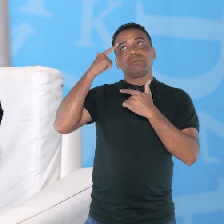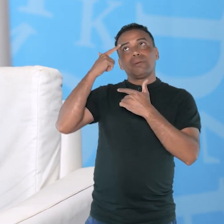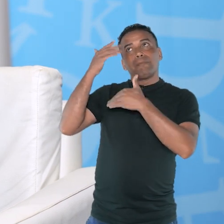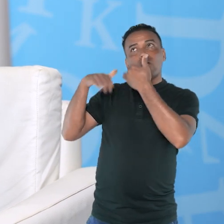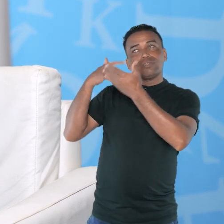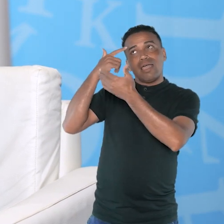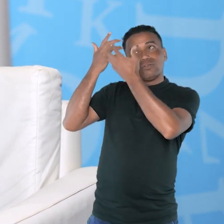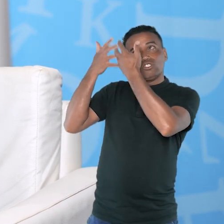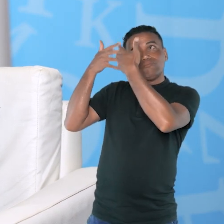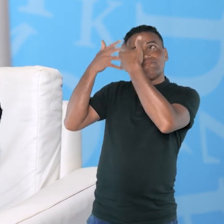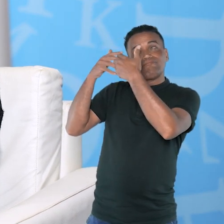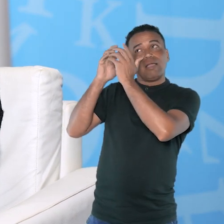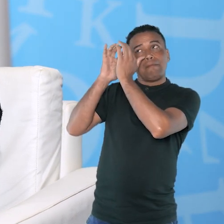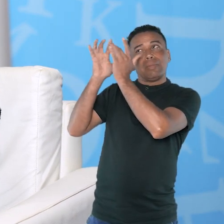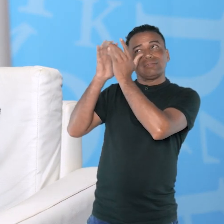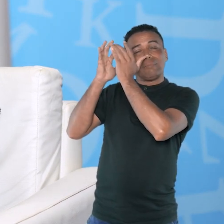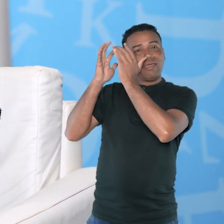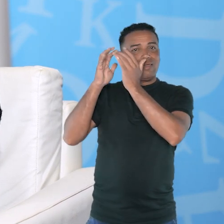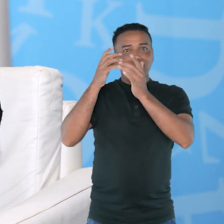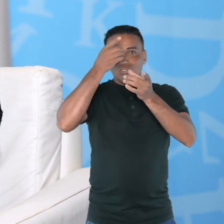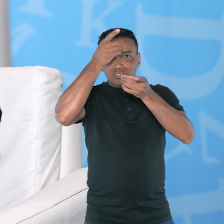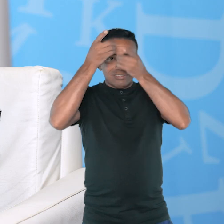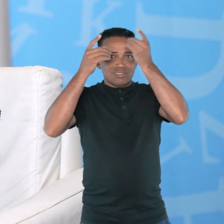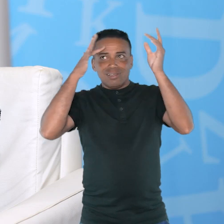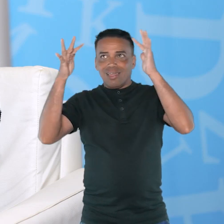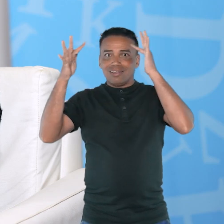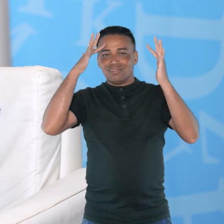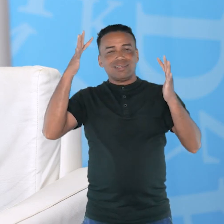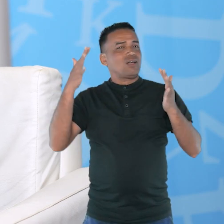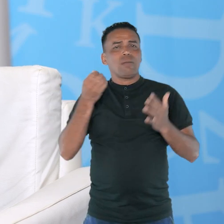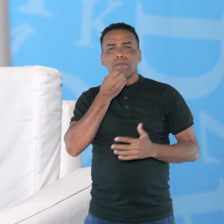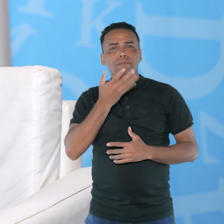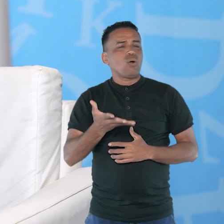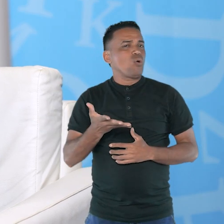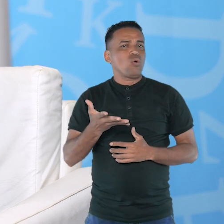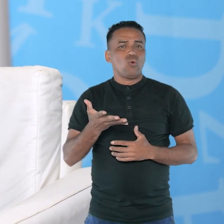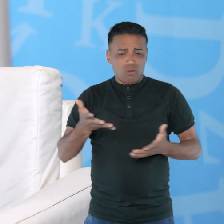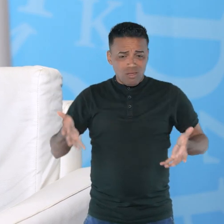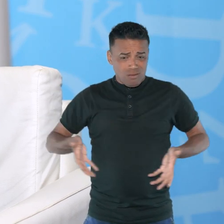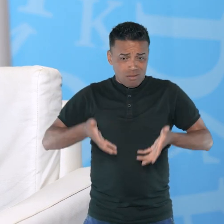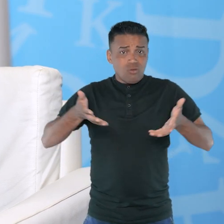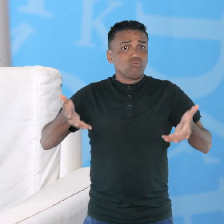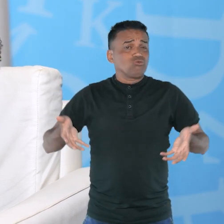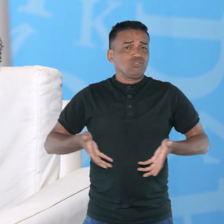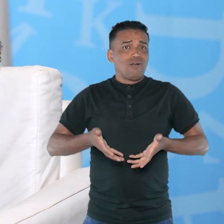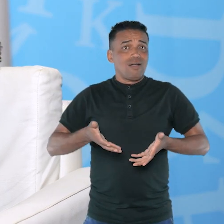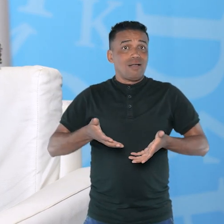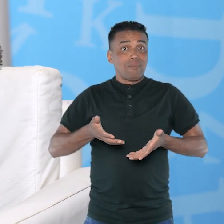criação. Então, é algo que é bacana de cultivar, mesmo quando a gente ainda não publicou. Então,